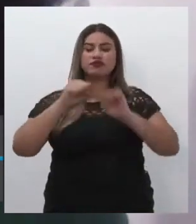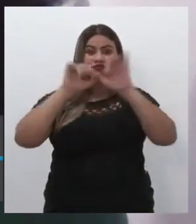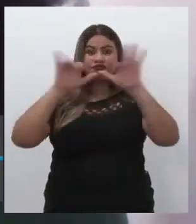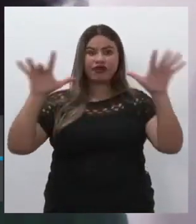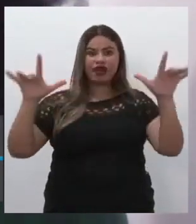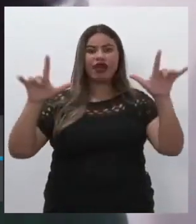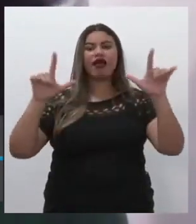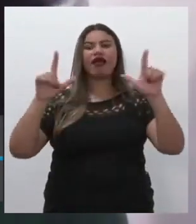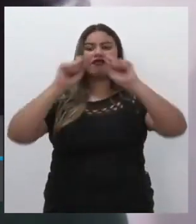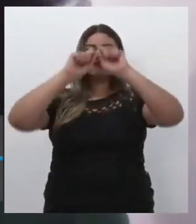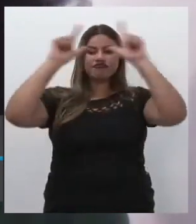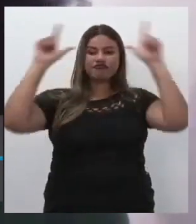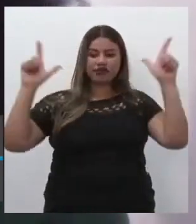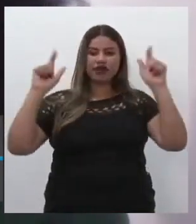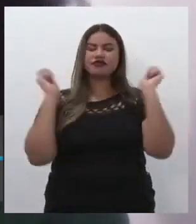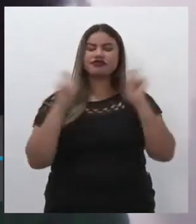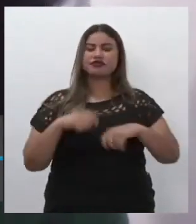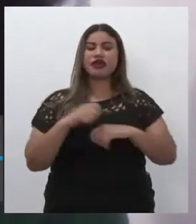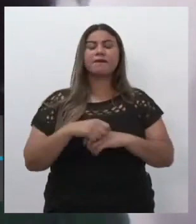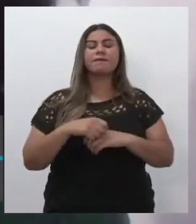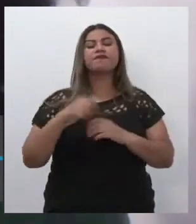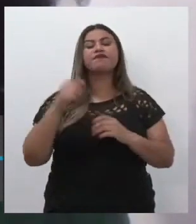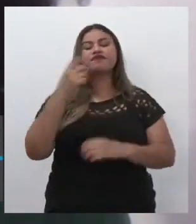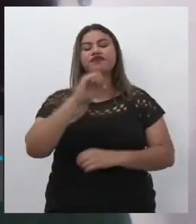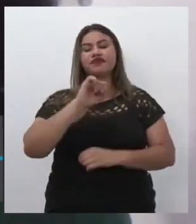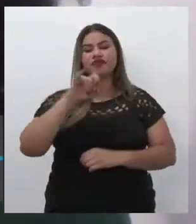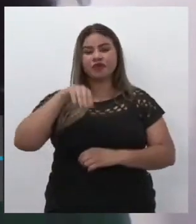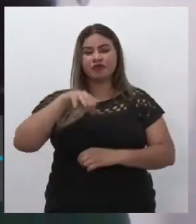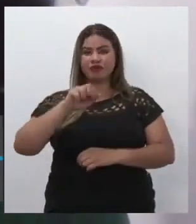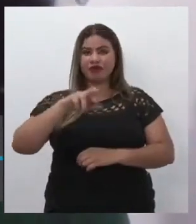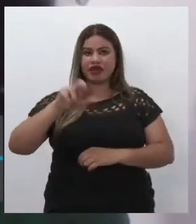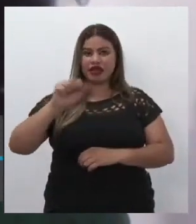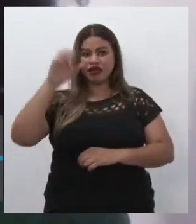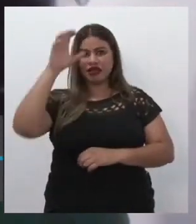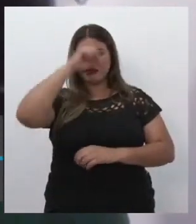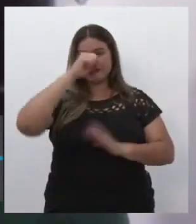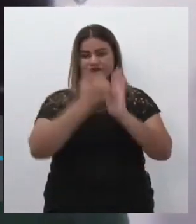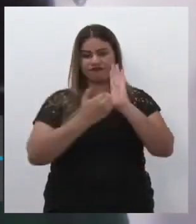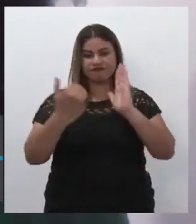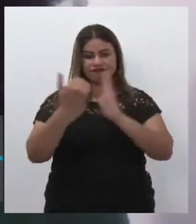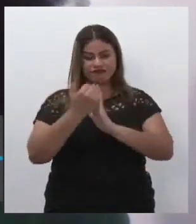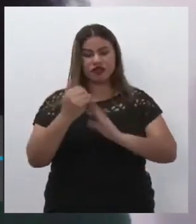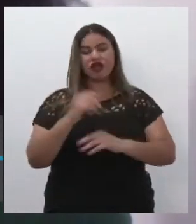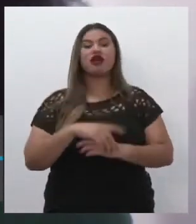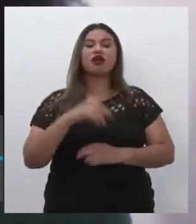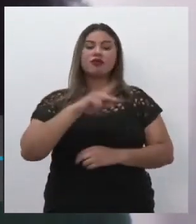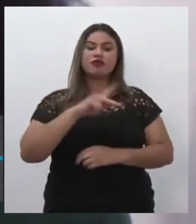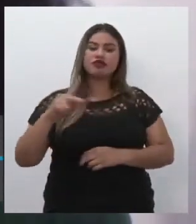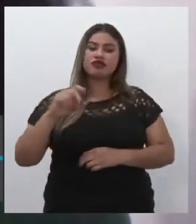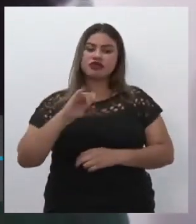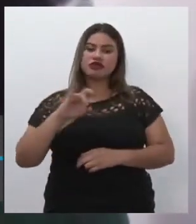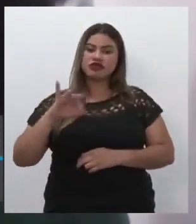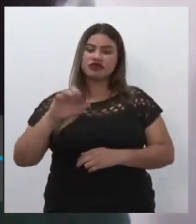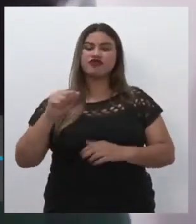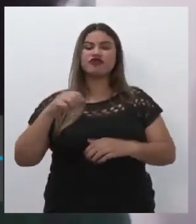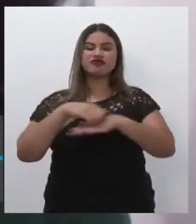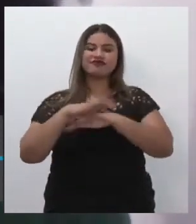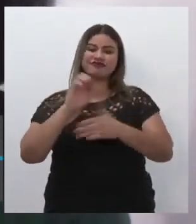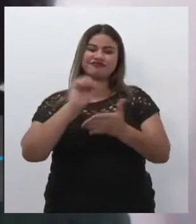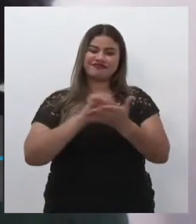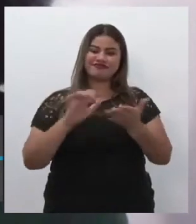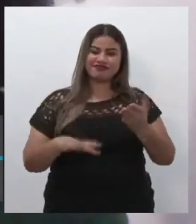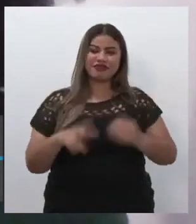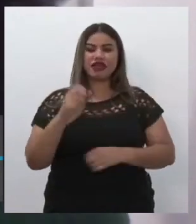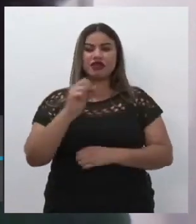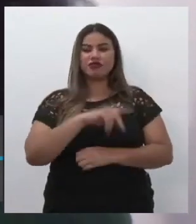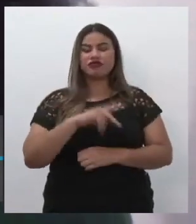professora Silmara, mais conhecimento, a professora Silvia, sugestões de atividades, muito conhecimento, a professora